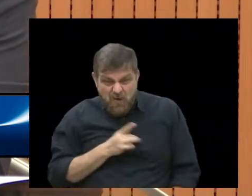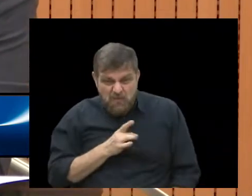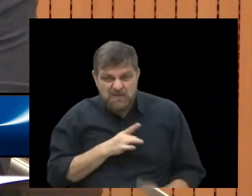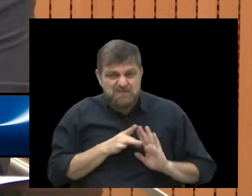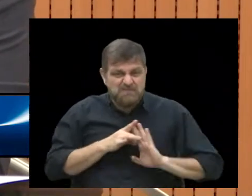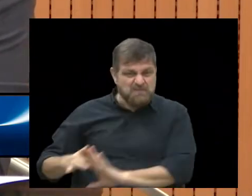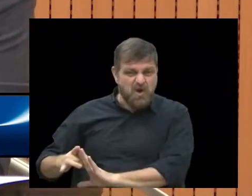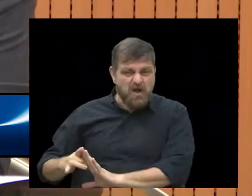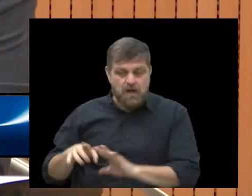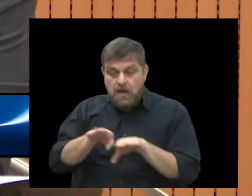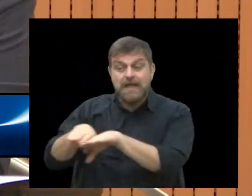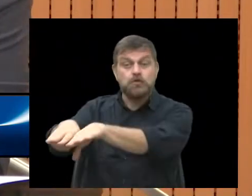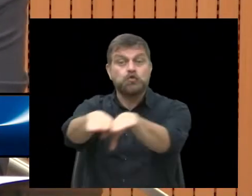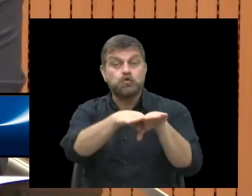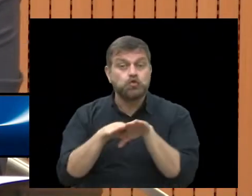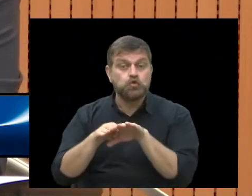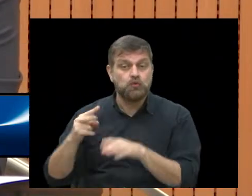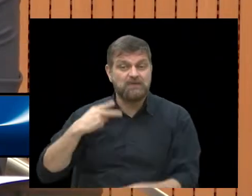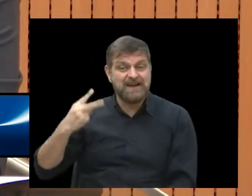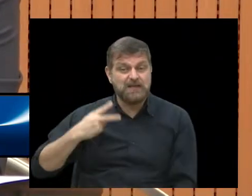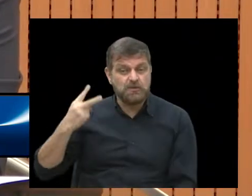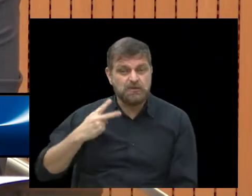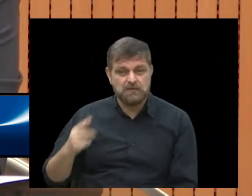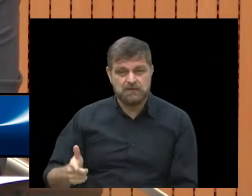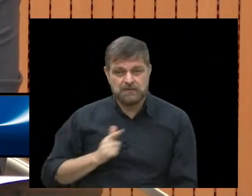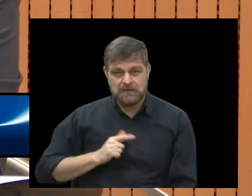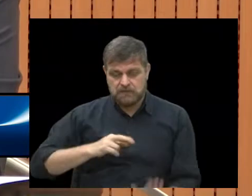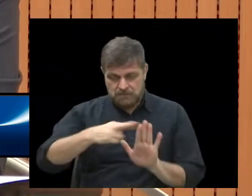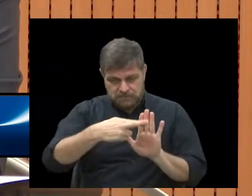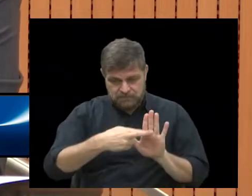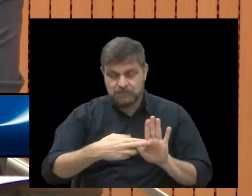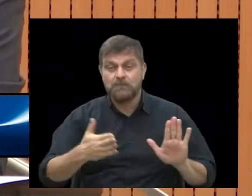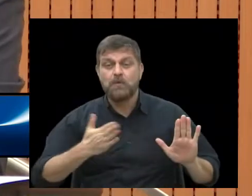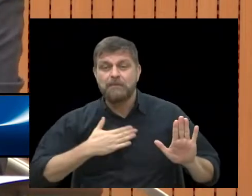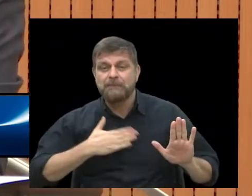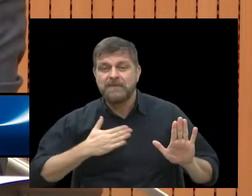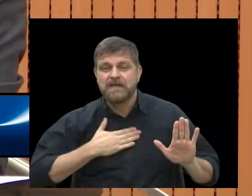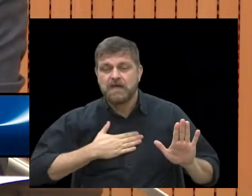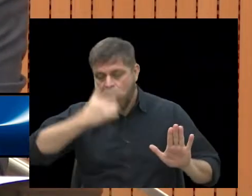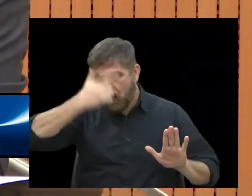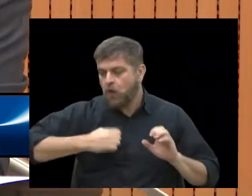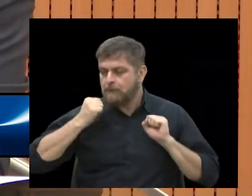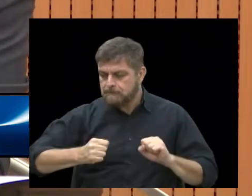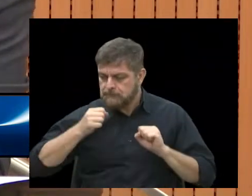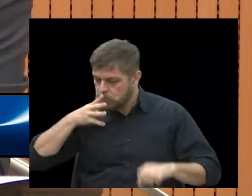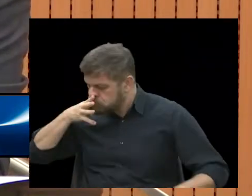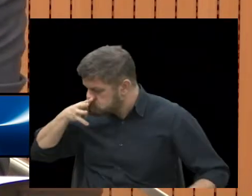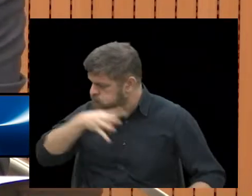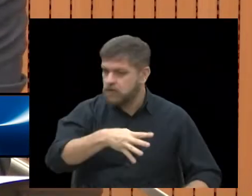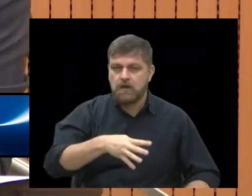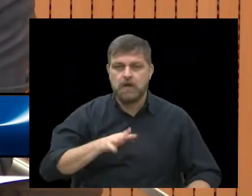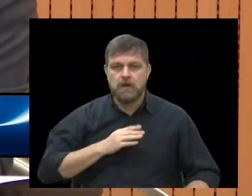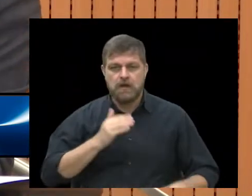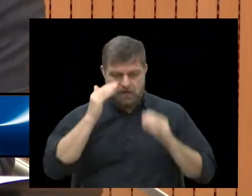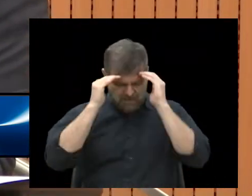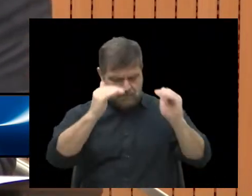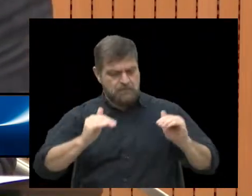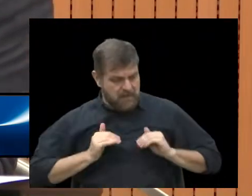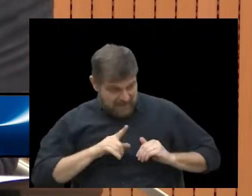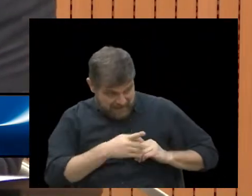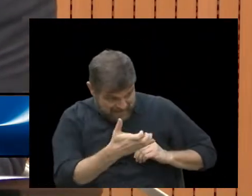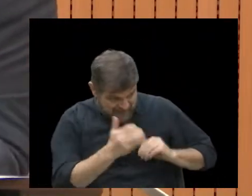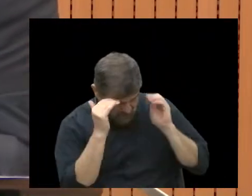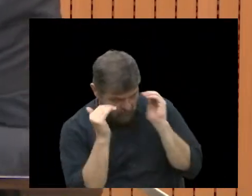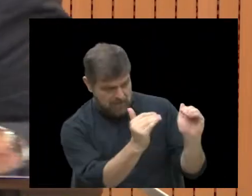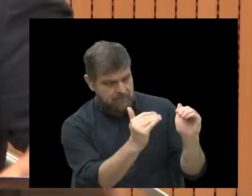tem que valer para todos. Tenho o regimento comigo, a minha imunidade prevalece e peço respeito para serem